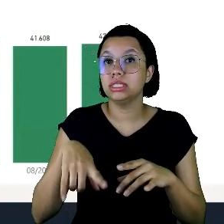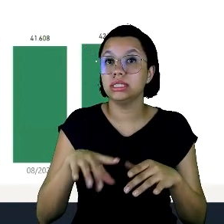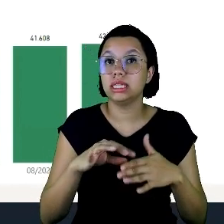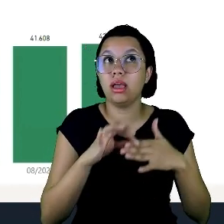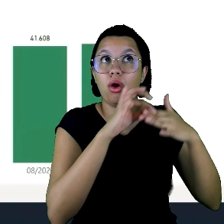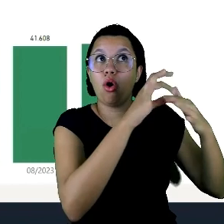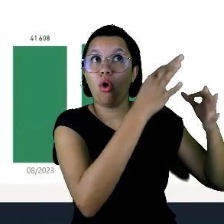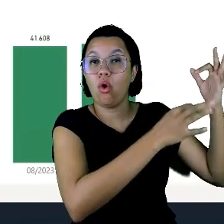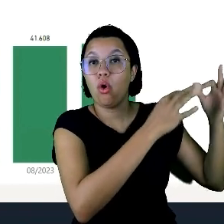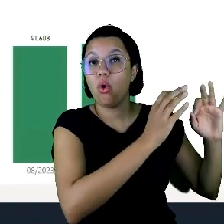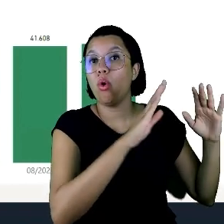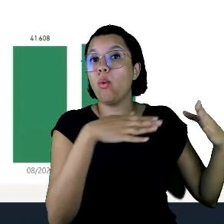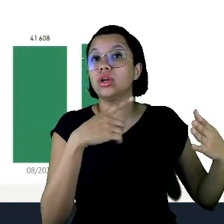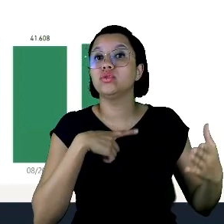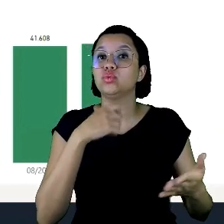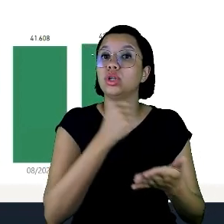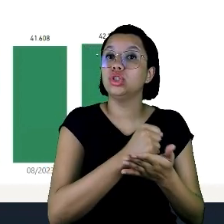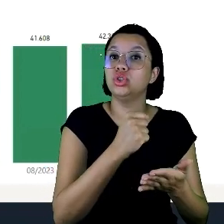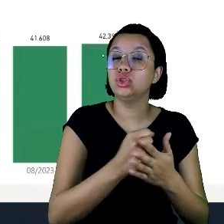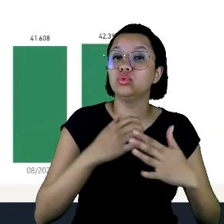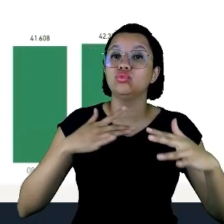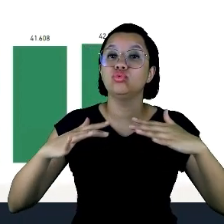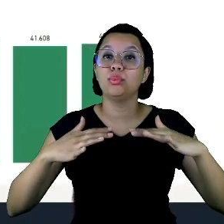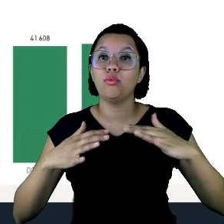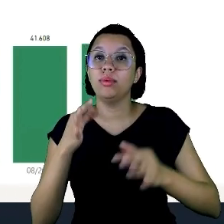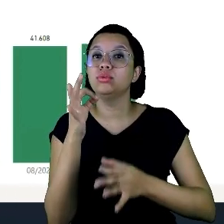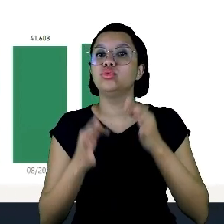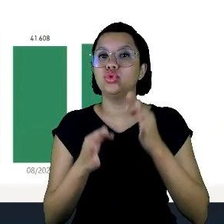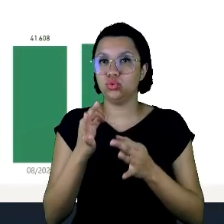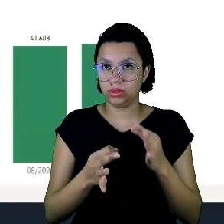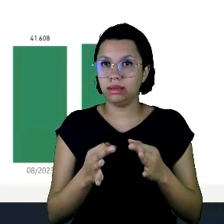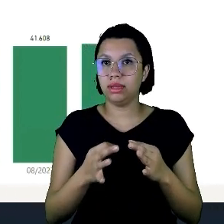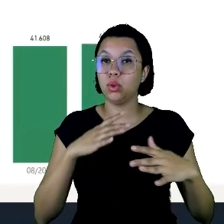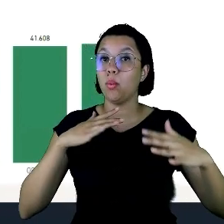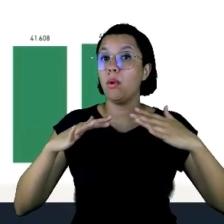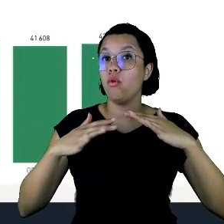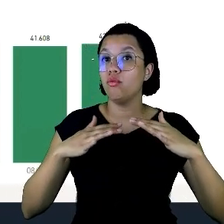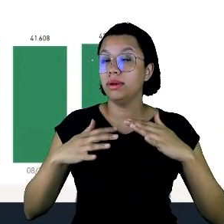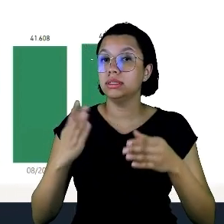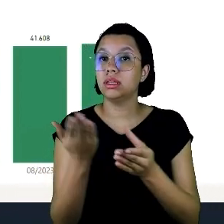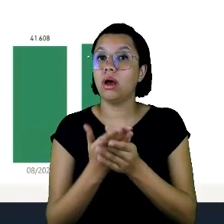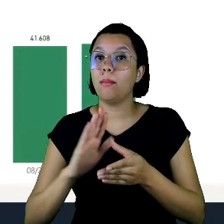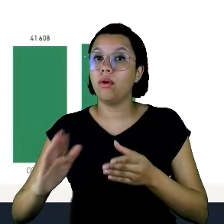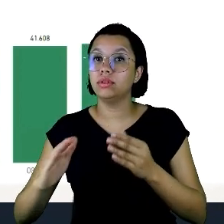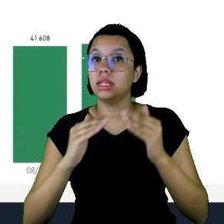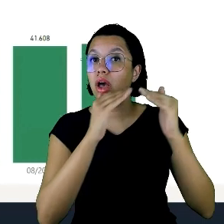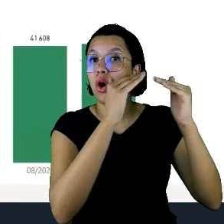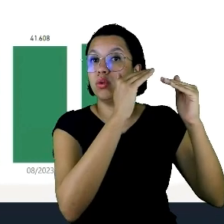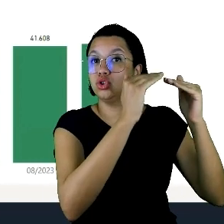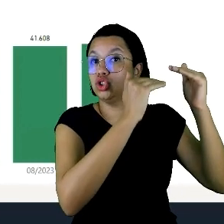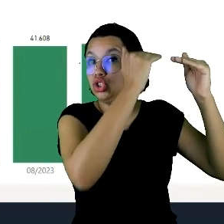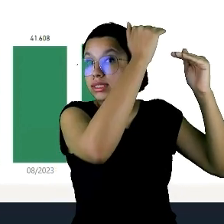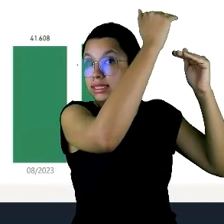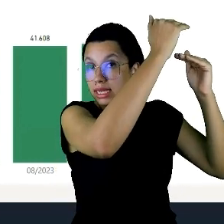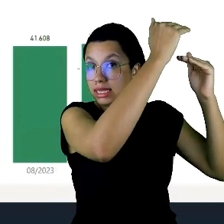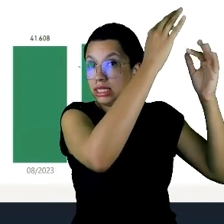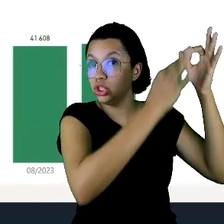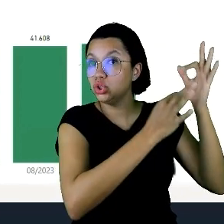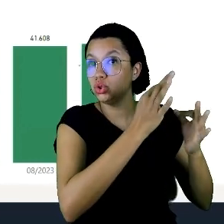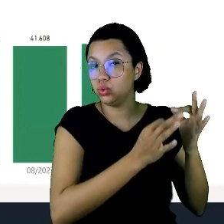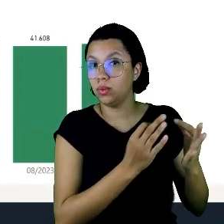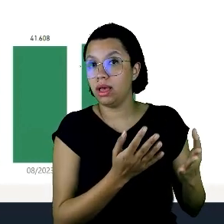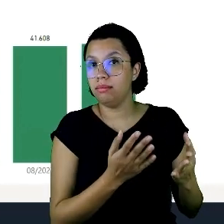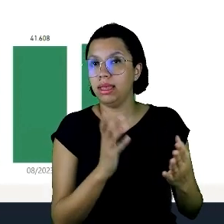concluso a partir do momento que houver o registro do movimento de julgamento, uma movimentação processual da hierarquia